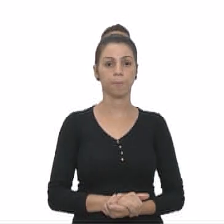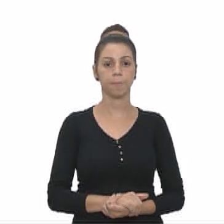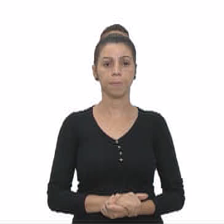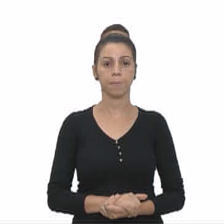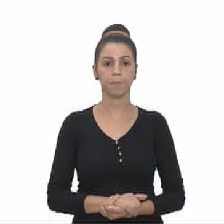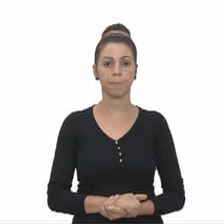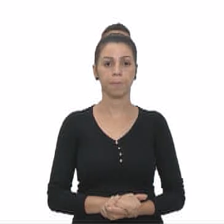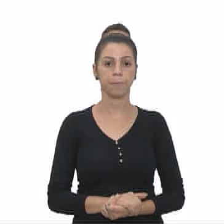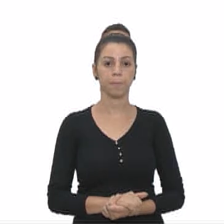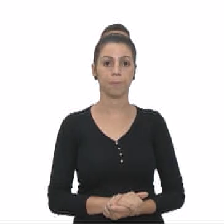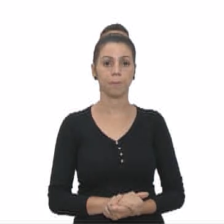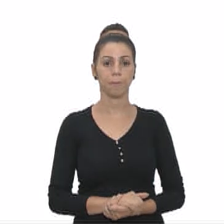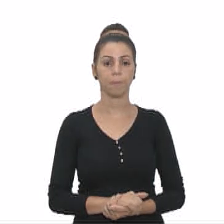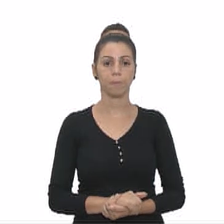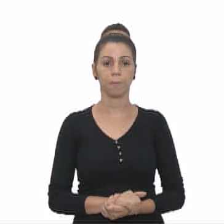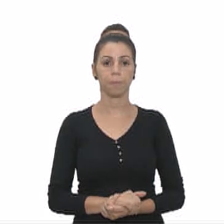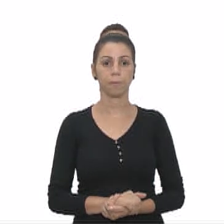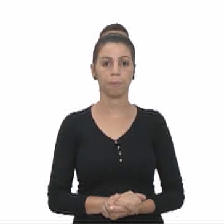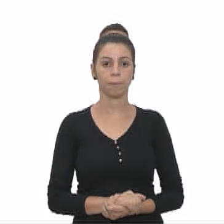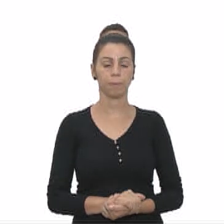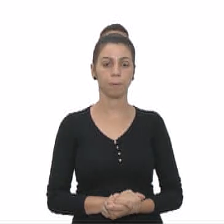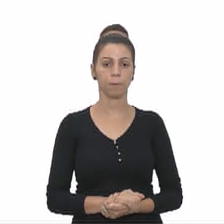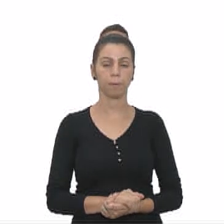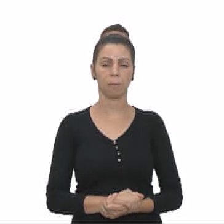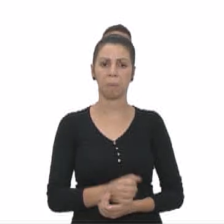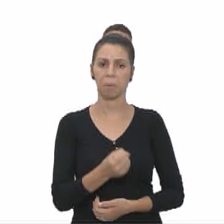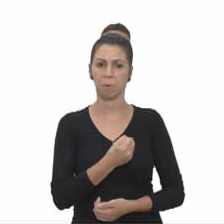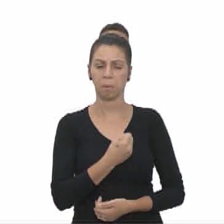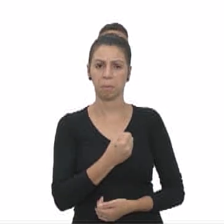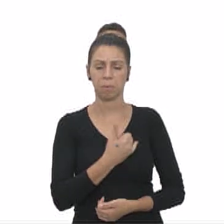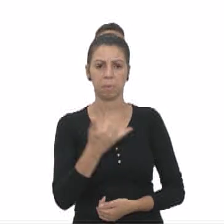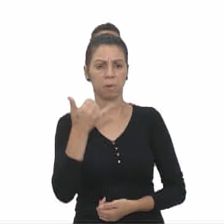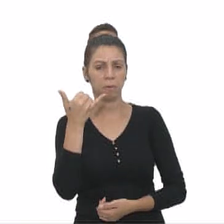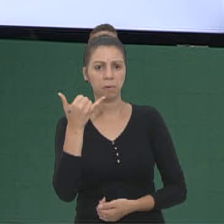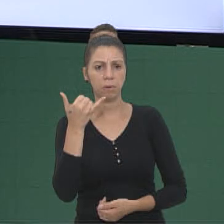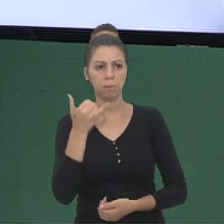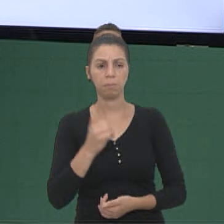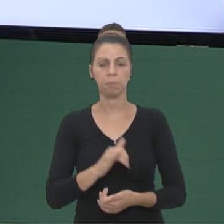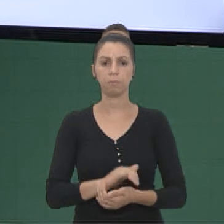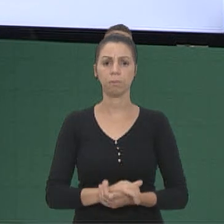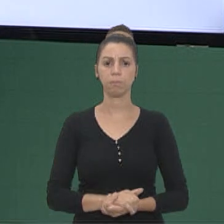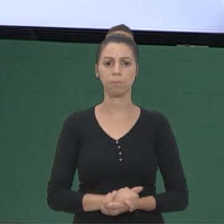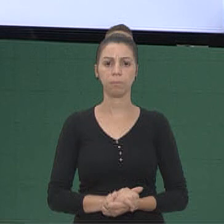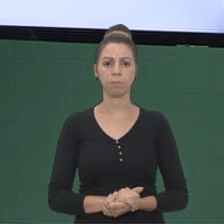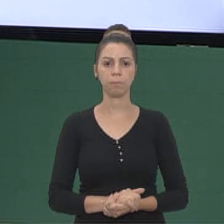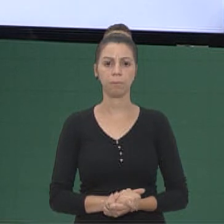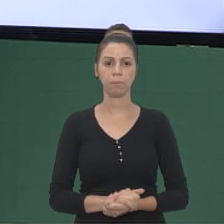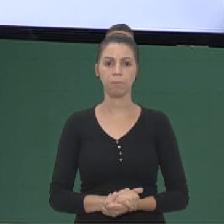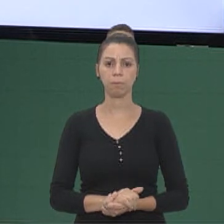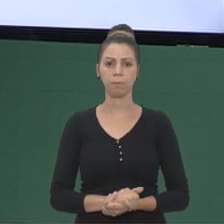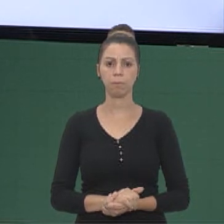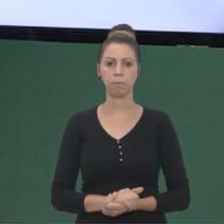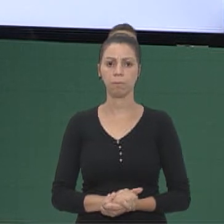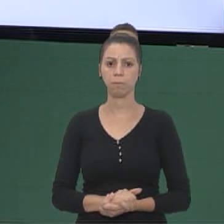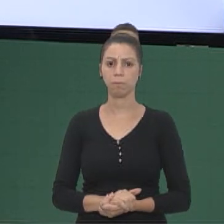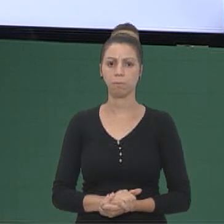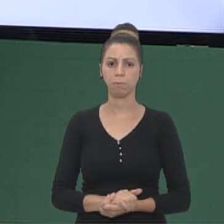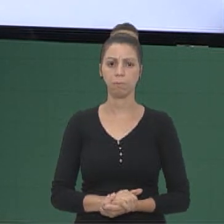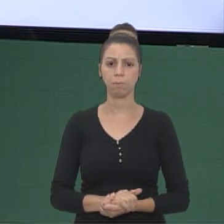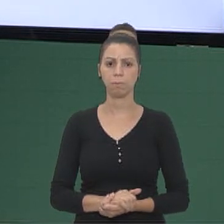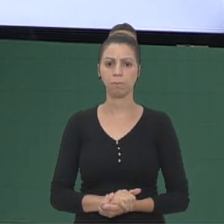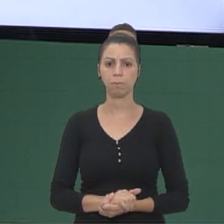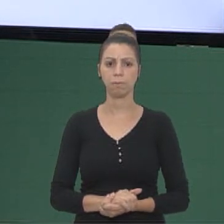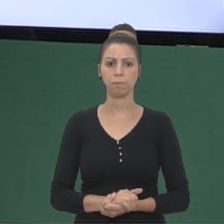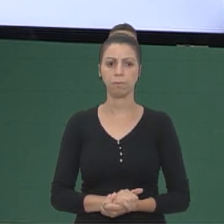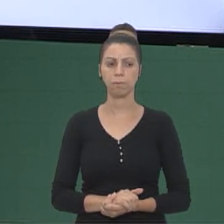cifra telefônica, oh, nenhum número de telefone estarás. Ou em el color de um par de guantes ou una blusa.